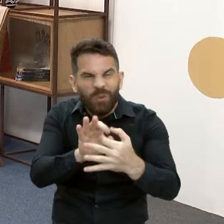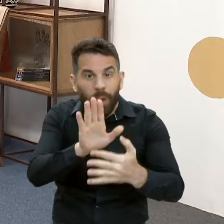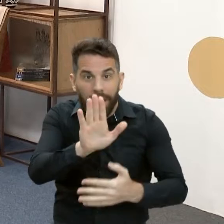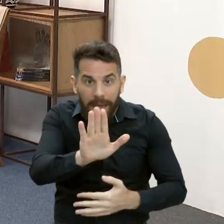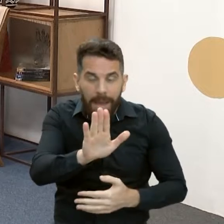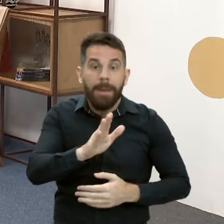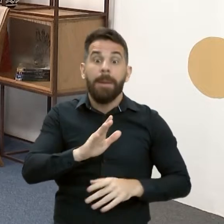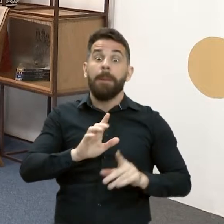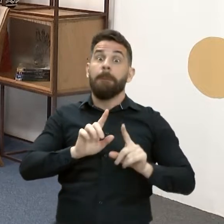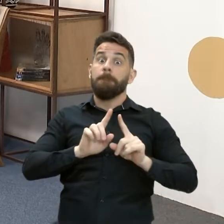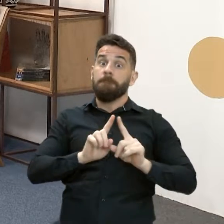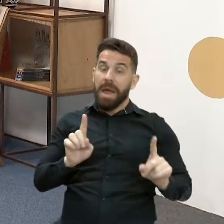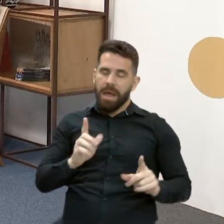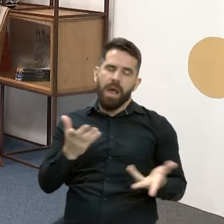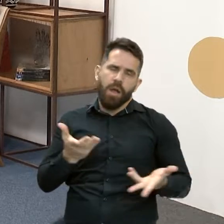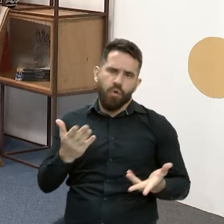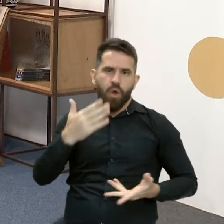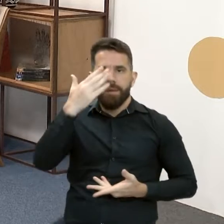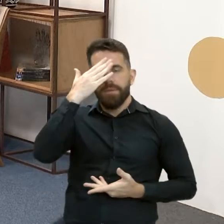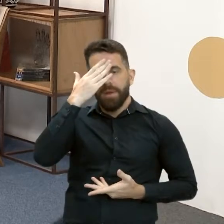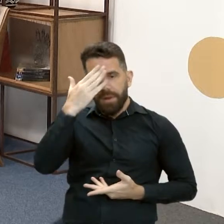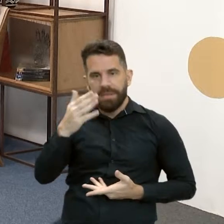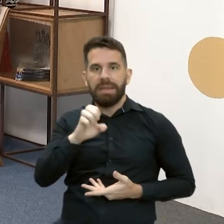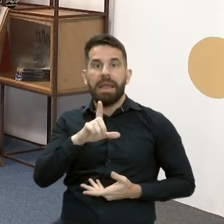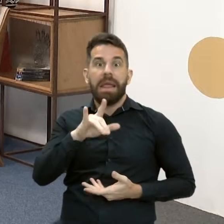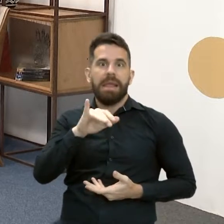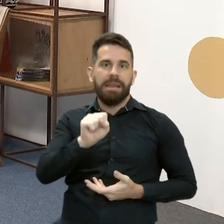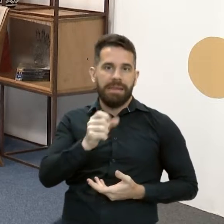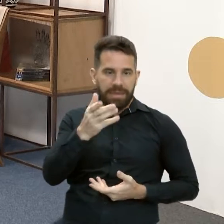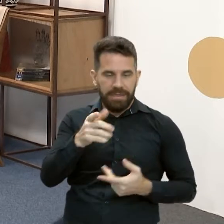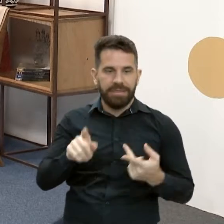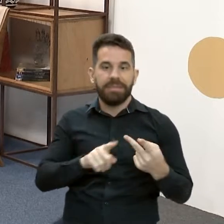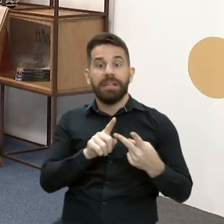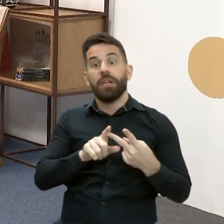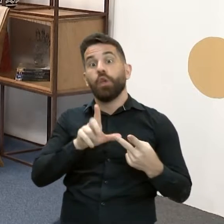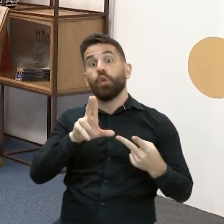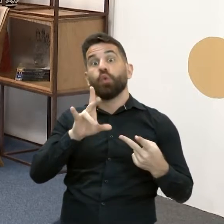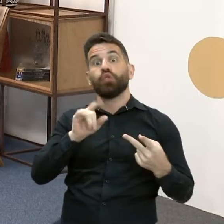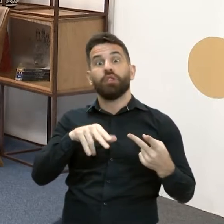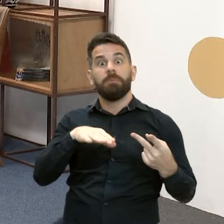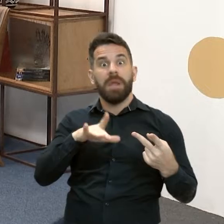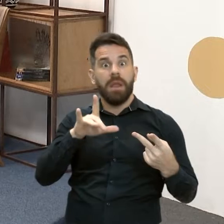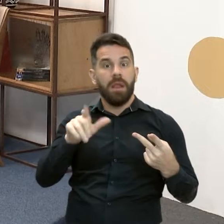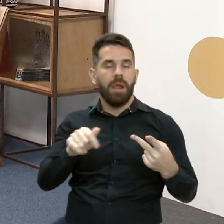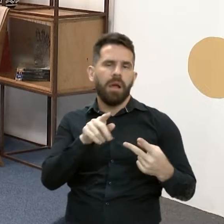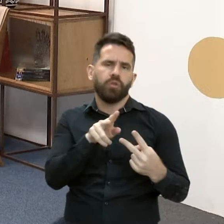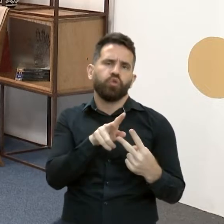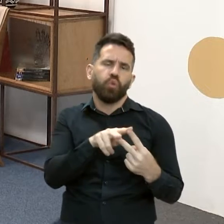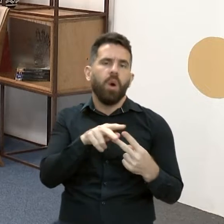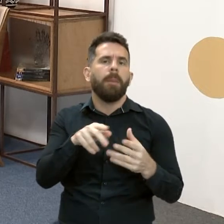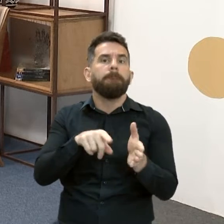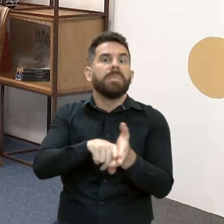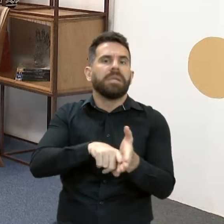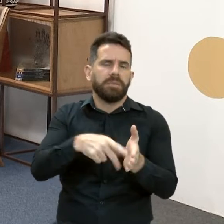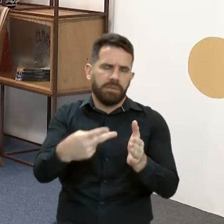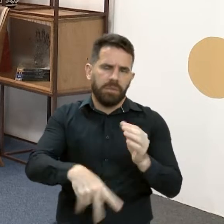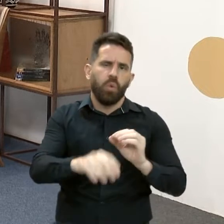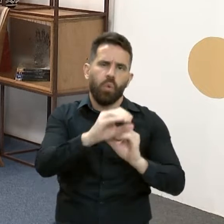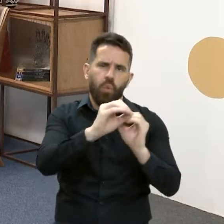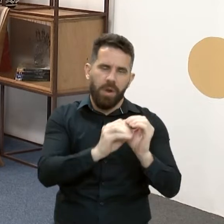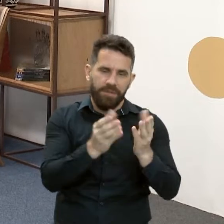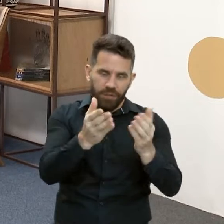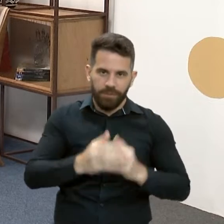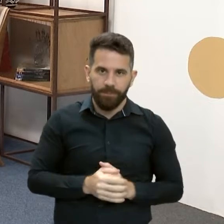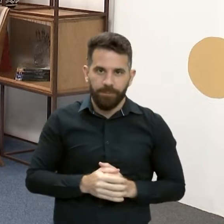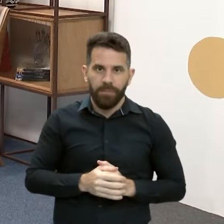a professora Elis Regina Silva e a Ludmila Andrade também. Ambas são pesquisadoras aqui da UFG. Mas mudando de